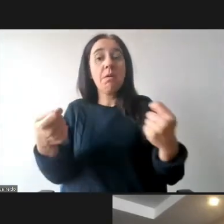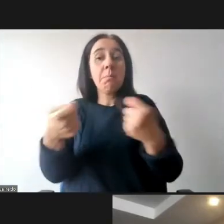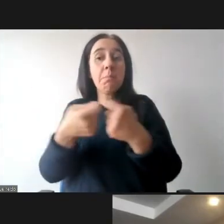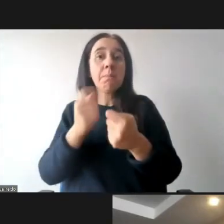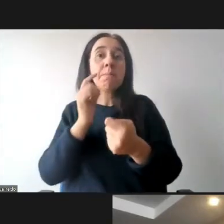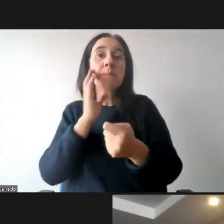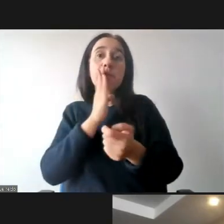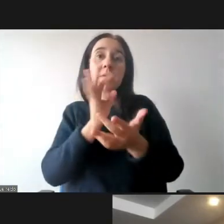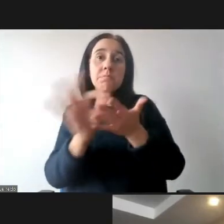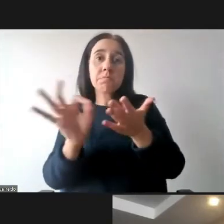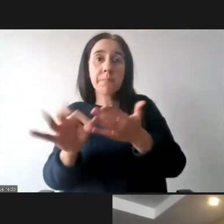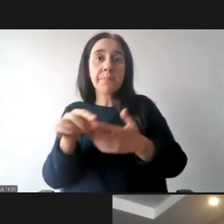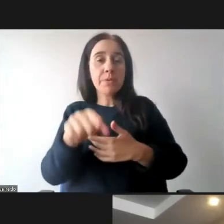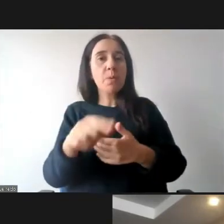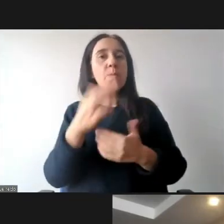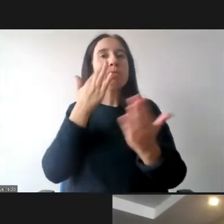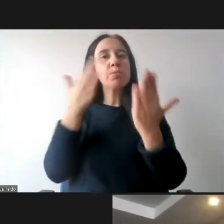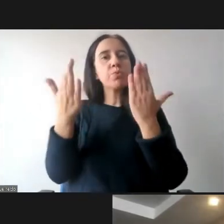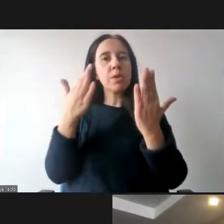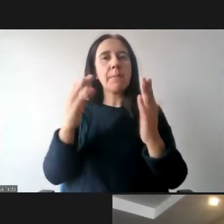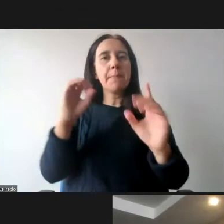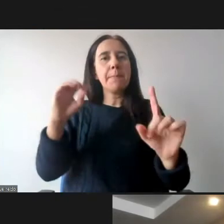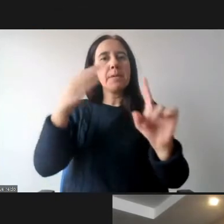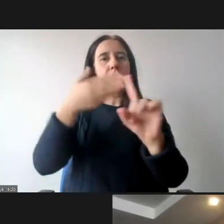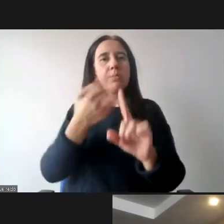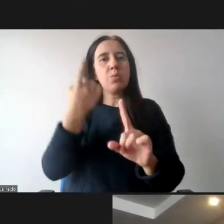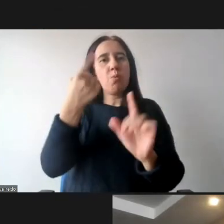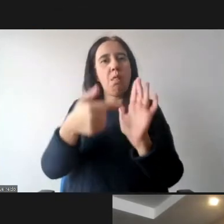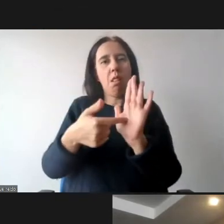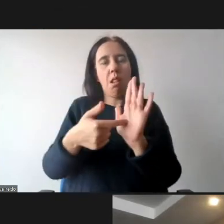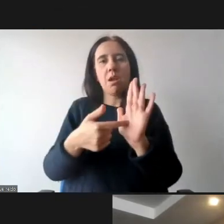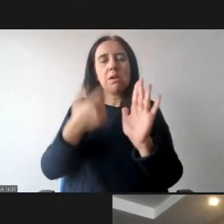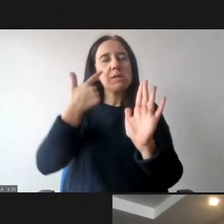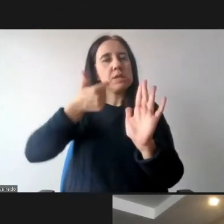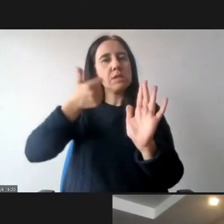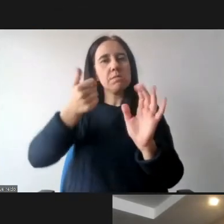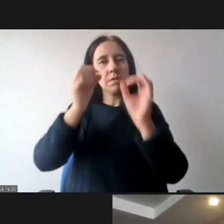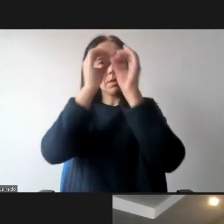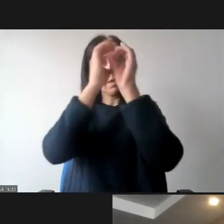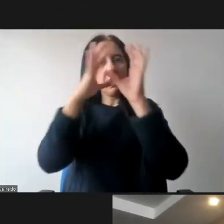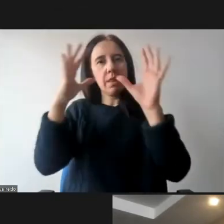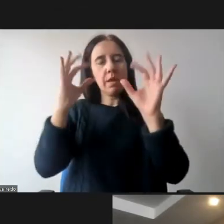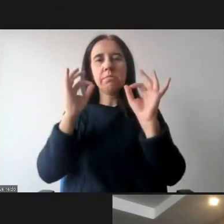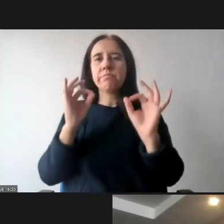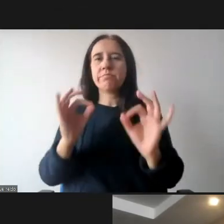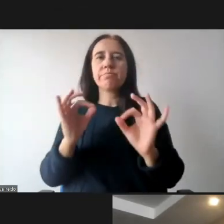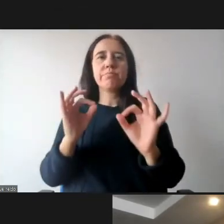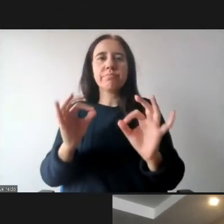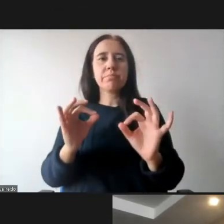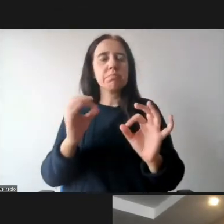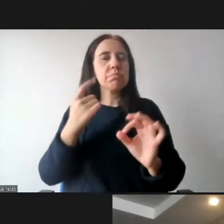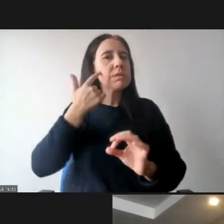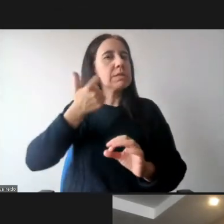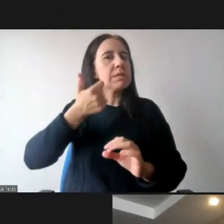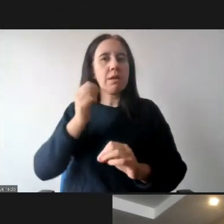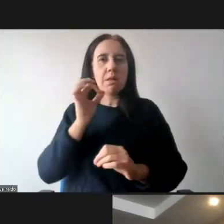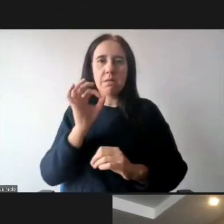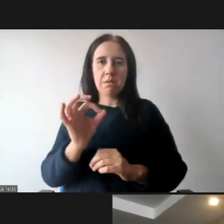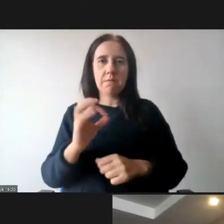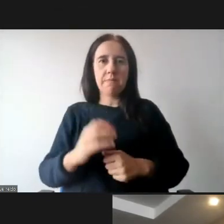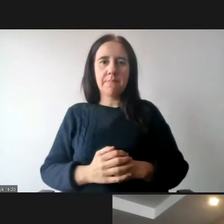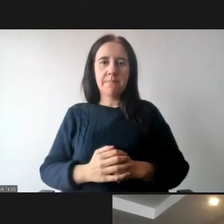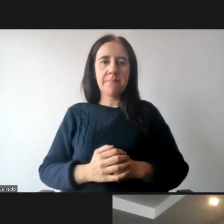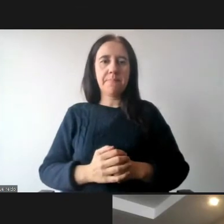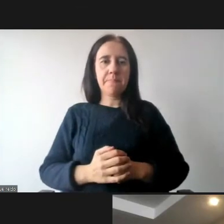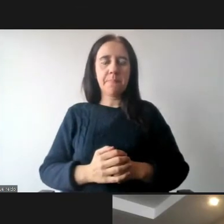da proporcionalidade um dos seus princípios fundamentais, uma ideia absolutamente central.